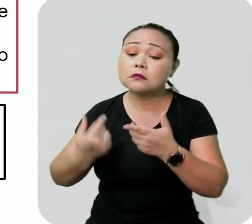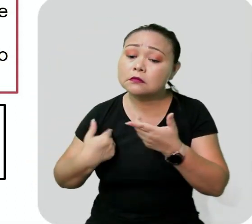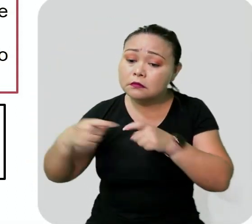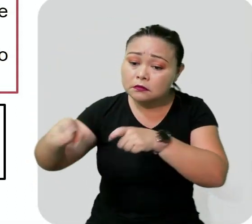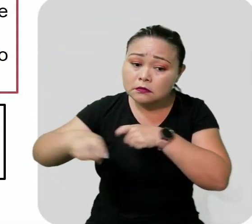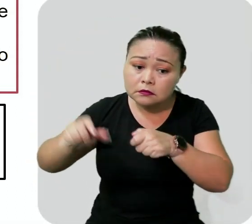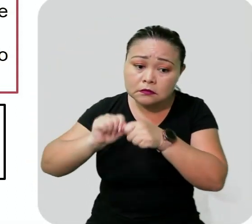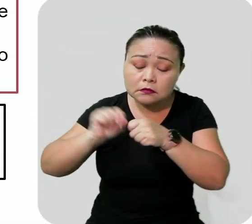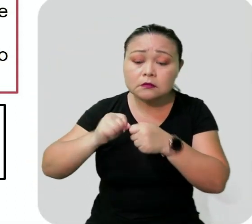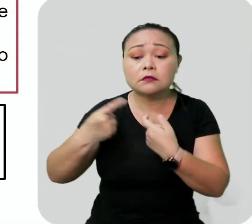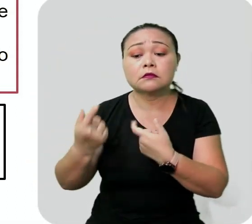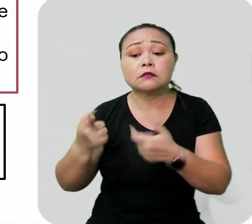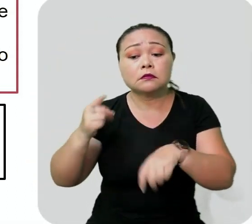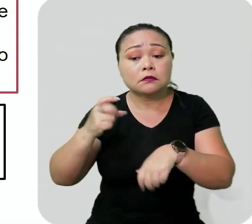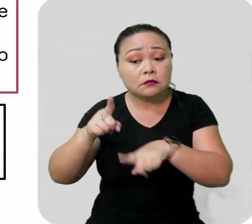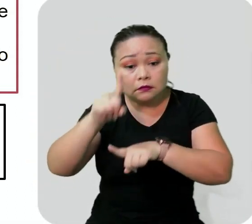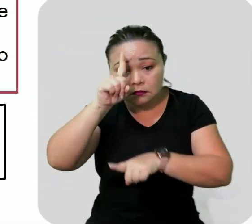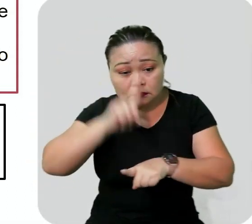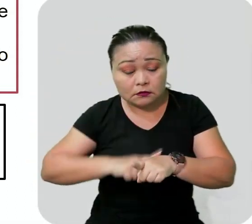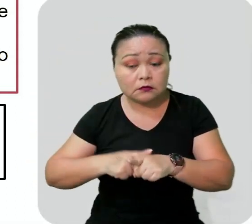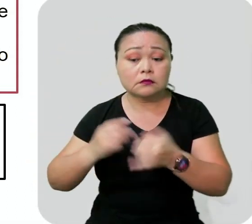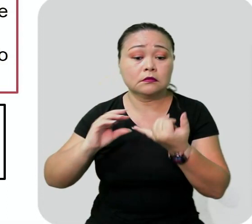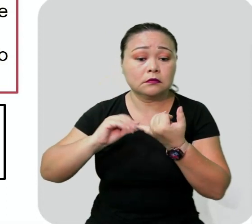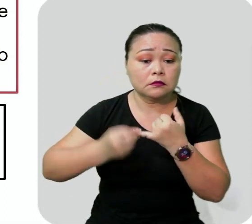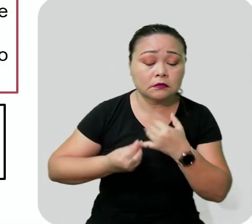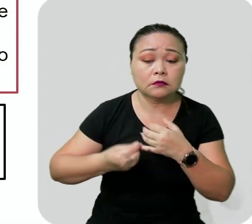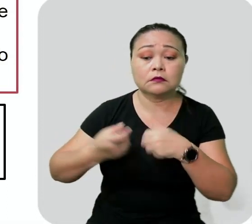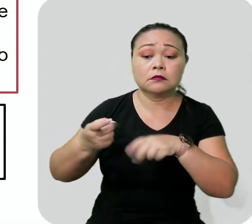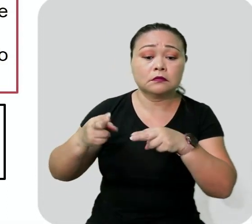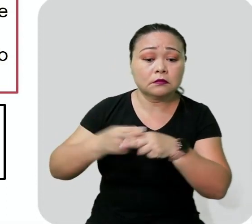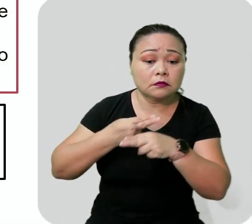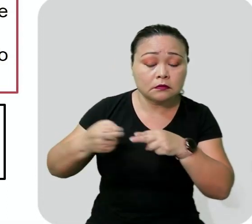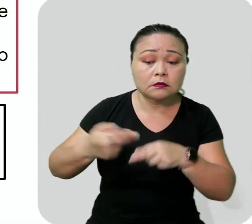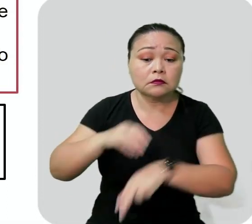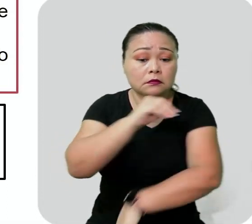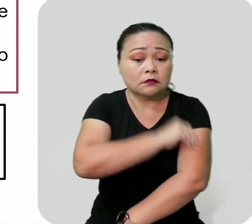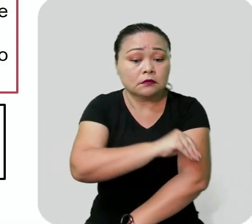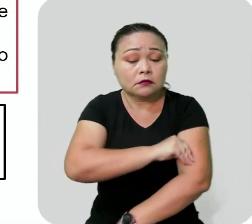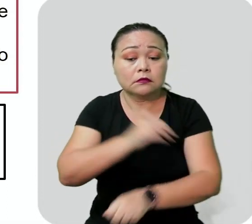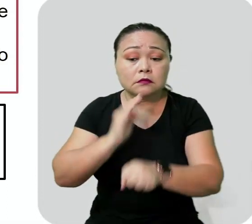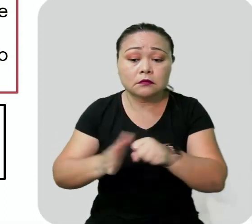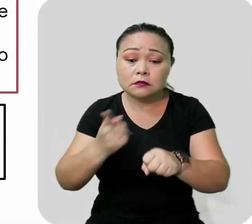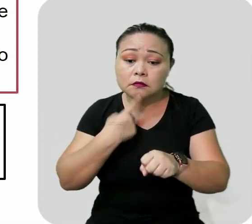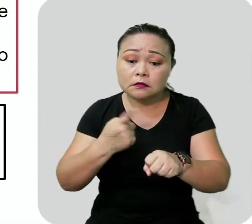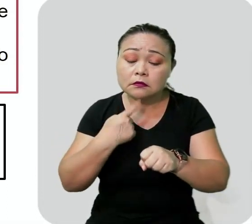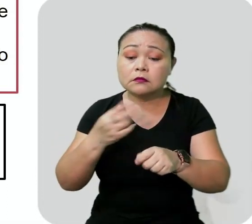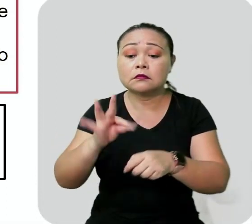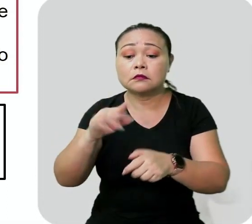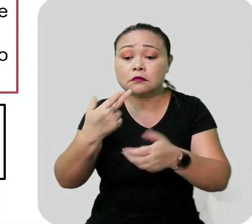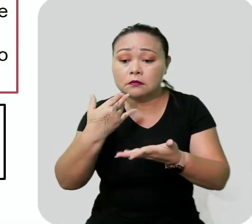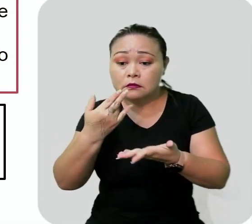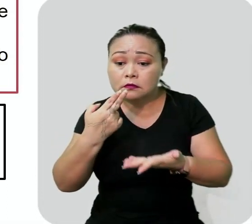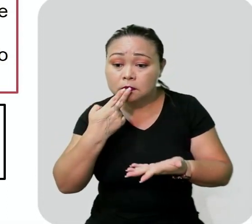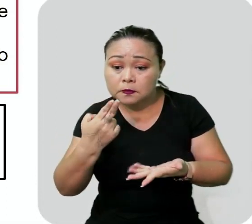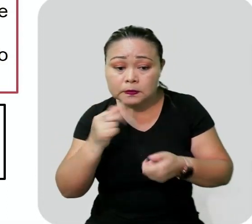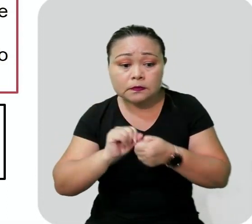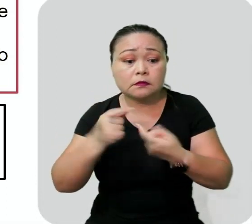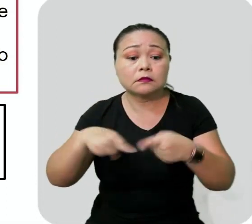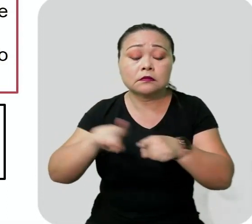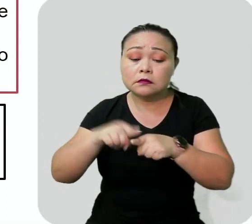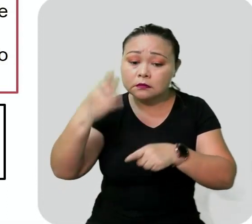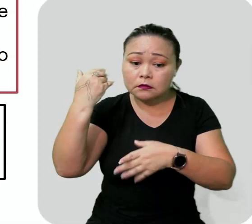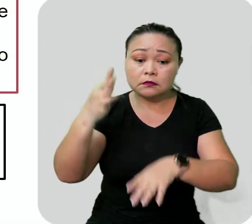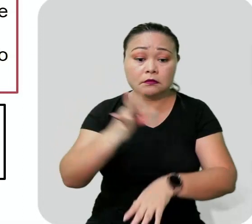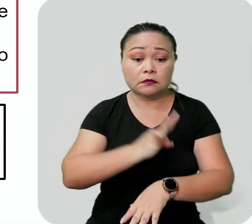o tomate e o tabaco. Dominavam as técnicas da ourivesaria, da cerâmica e também da